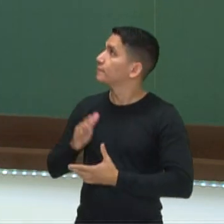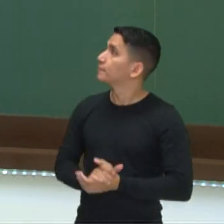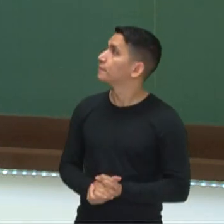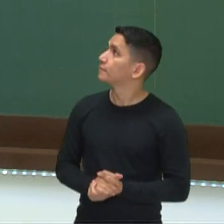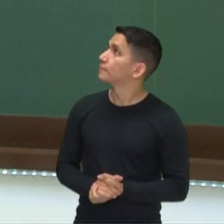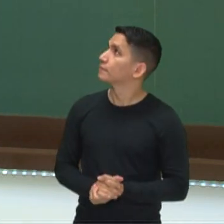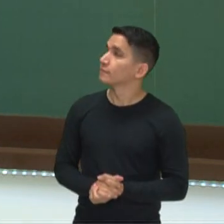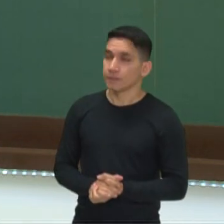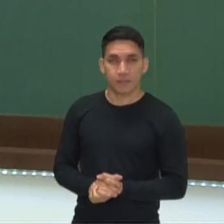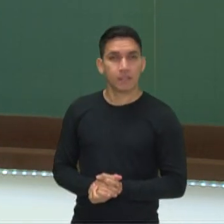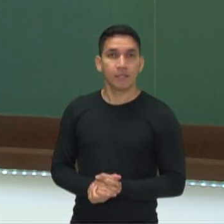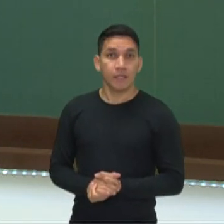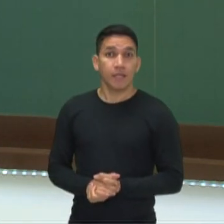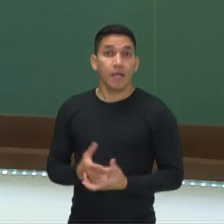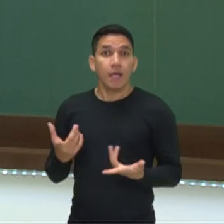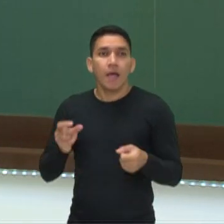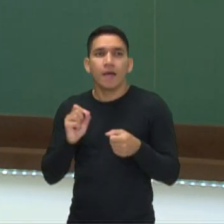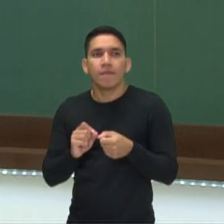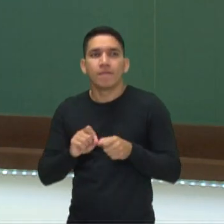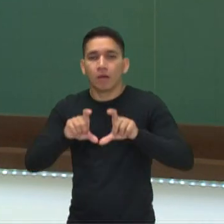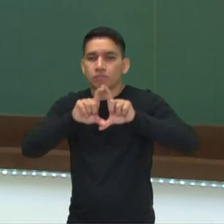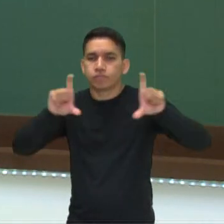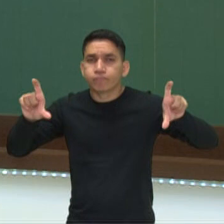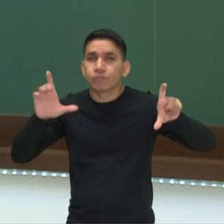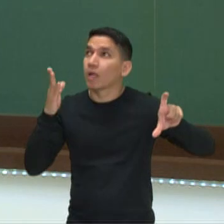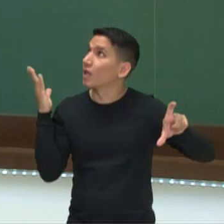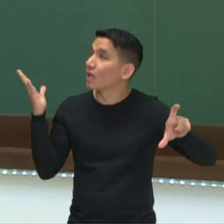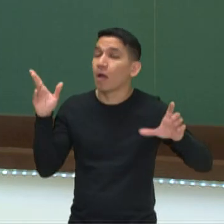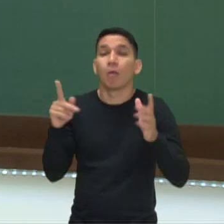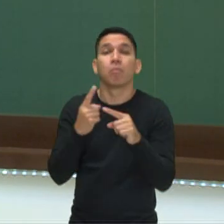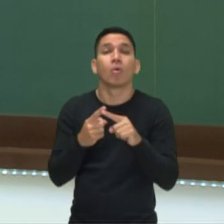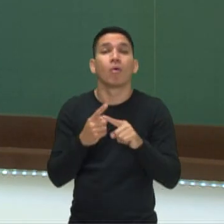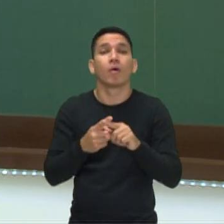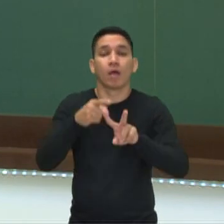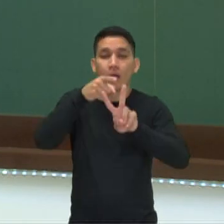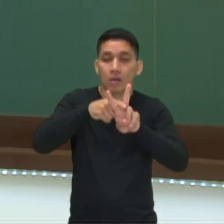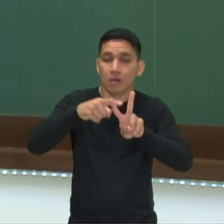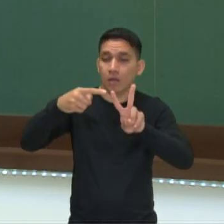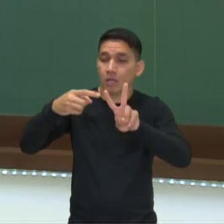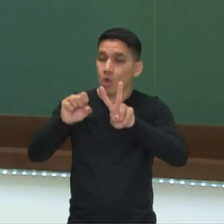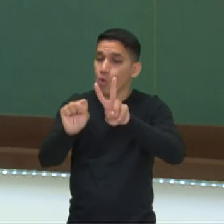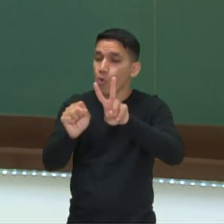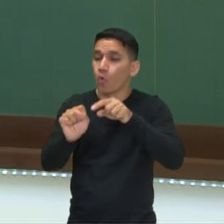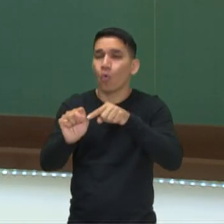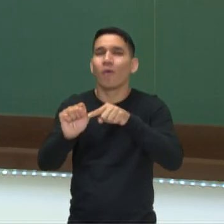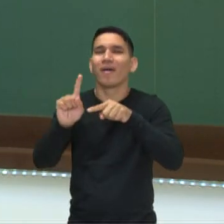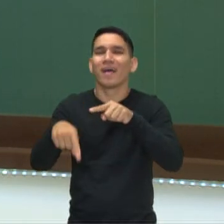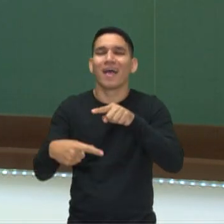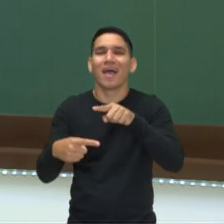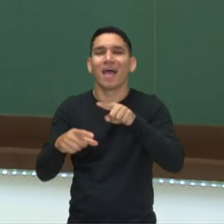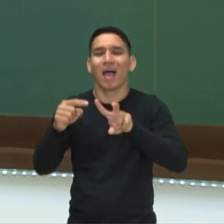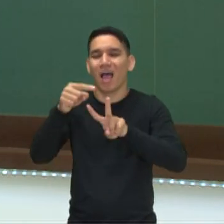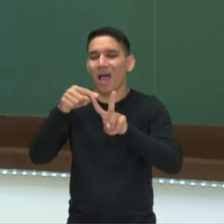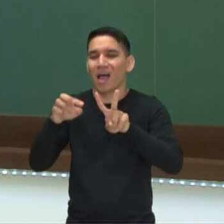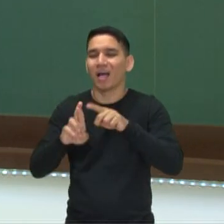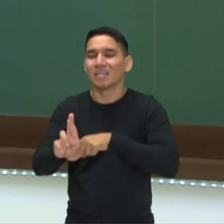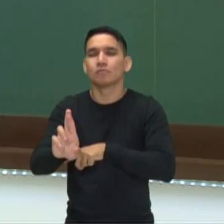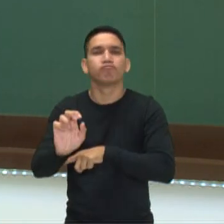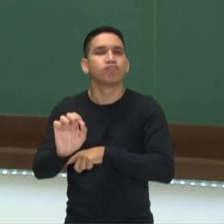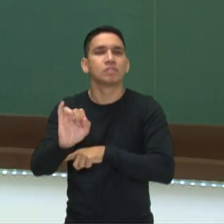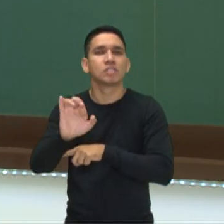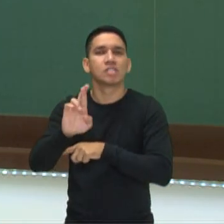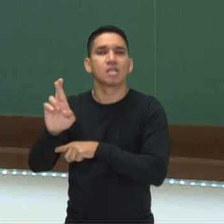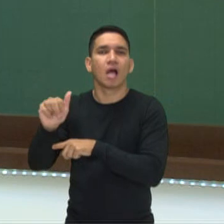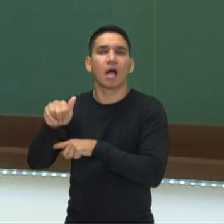2 vezes A. Então eu chego nisso aqui, ó, porque raiz de 8 é uma raiz irracional. E agora o que eu posso